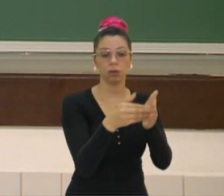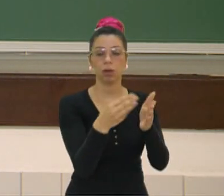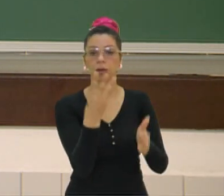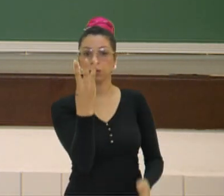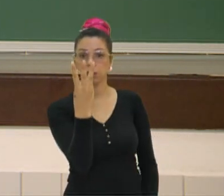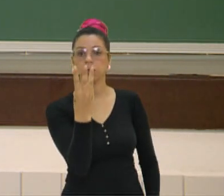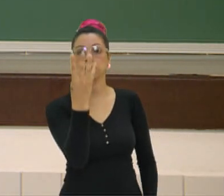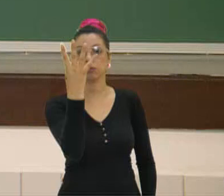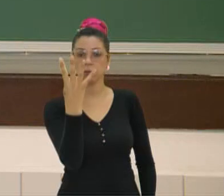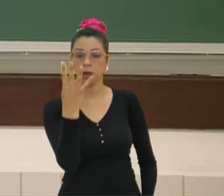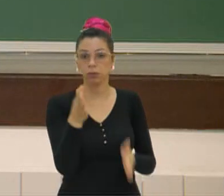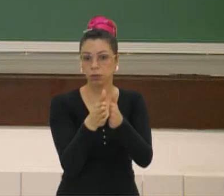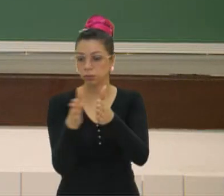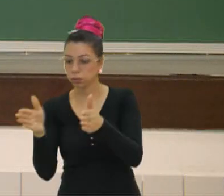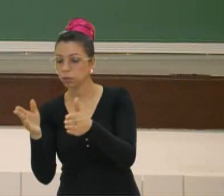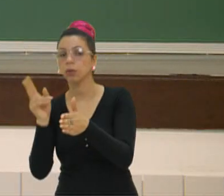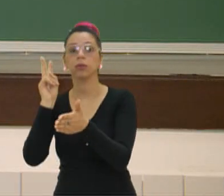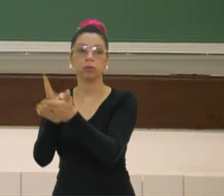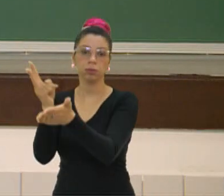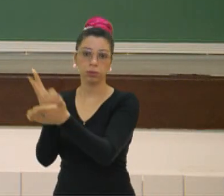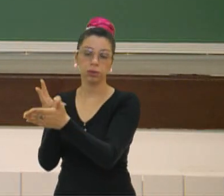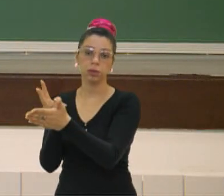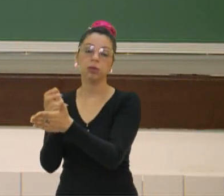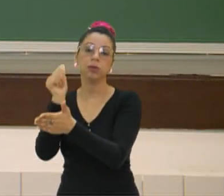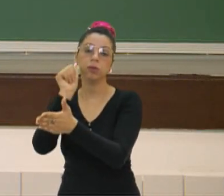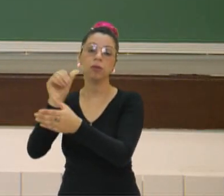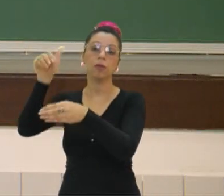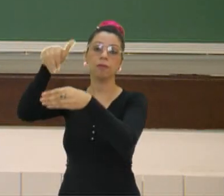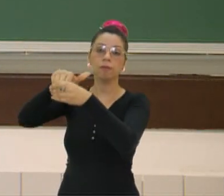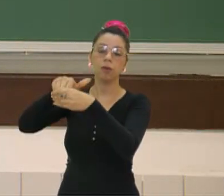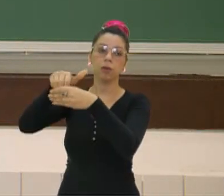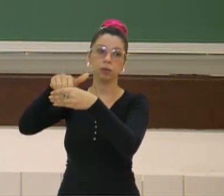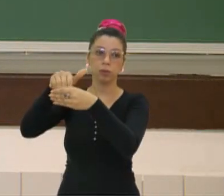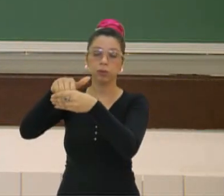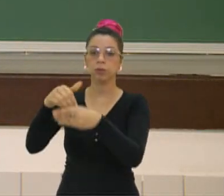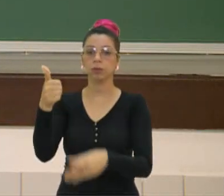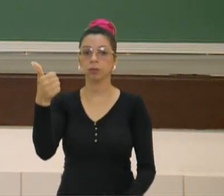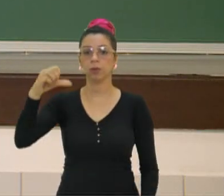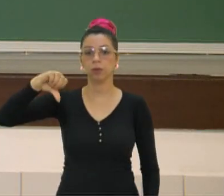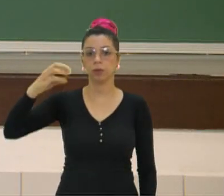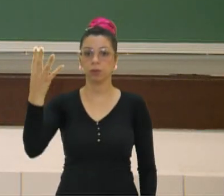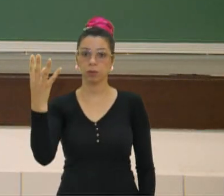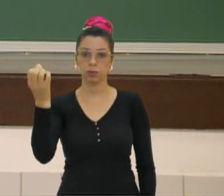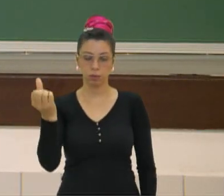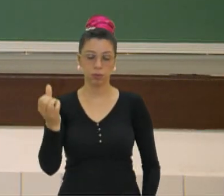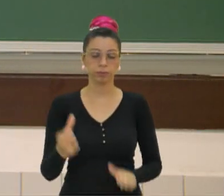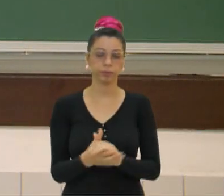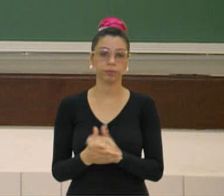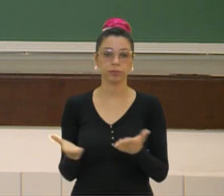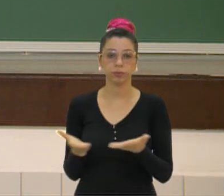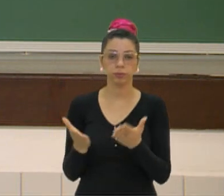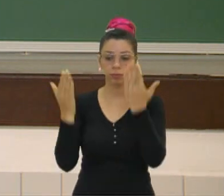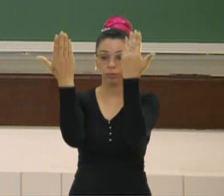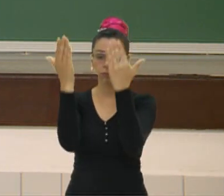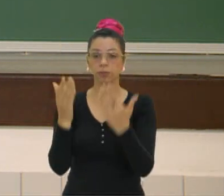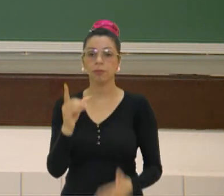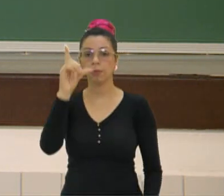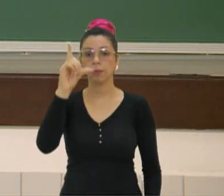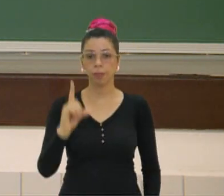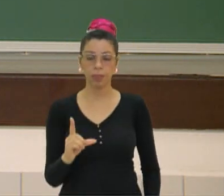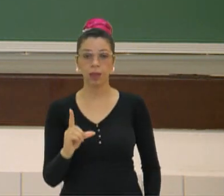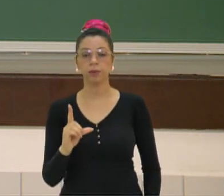essa de 46 manteve o direito do voto para as mulheres. Por último, o professor analisa na Constituição de 46 o direito de